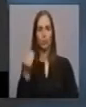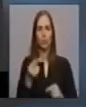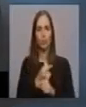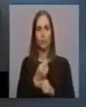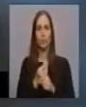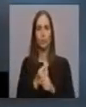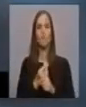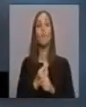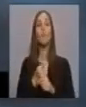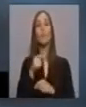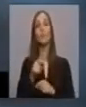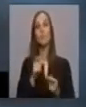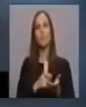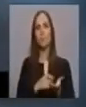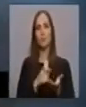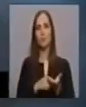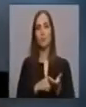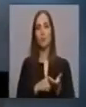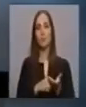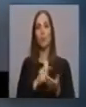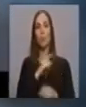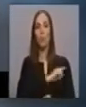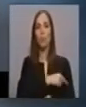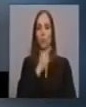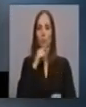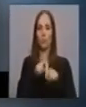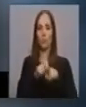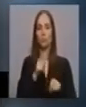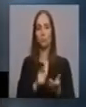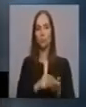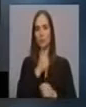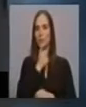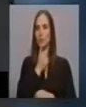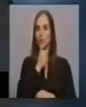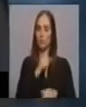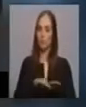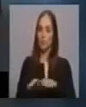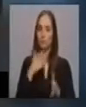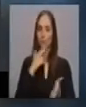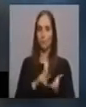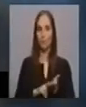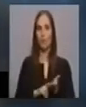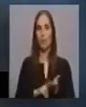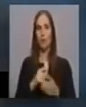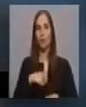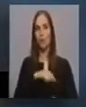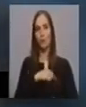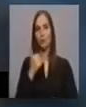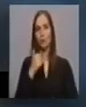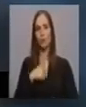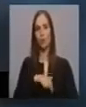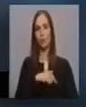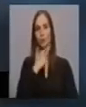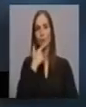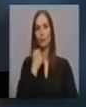do poder político que têm que tomar essas decisões e assim nós não podemos de maneira nenhuma ao lugar que